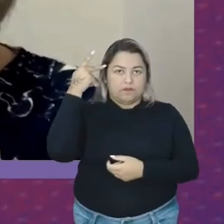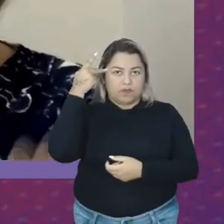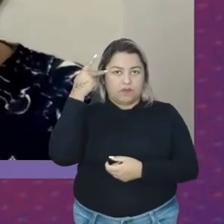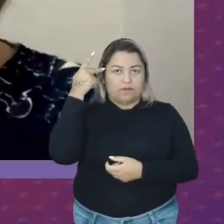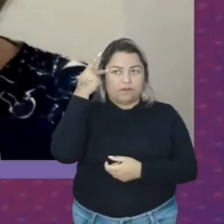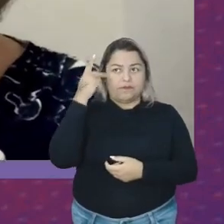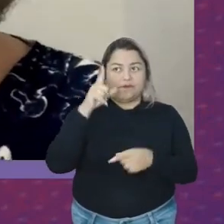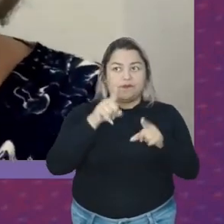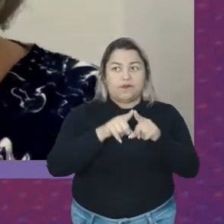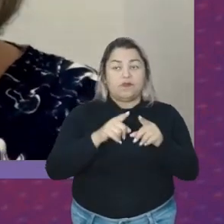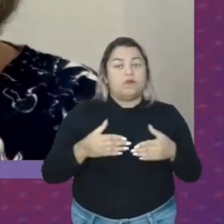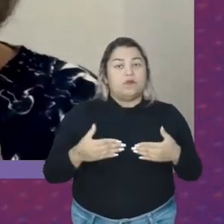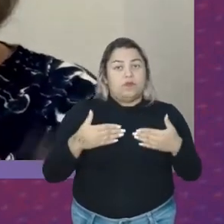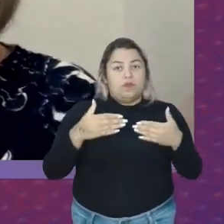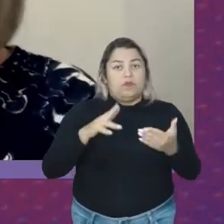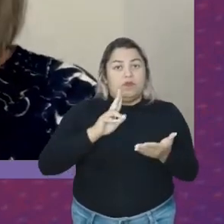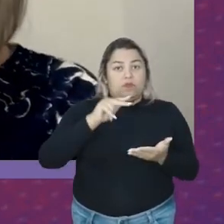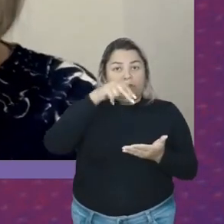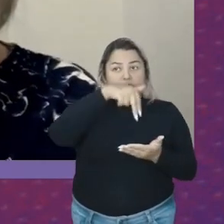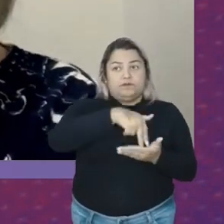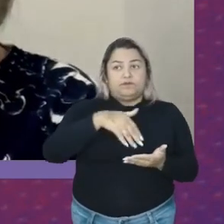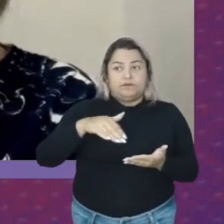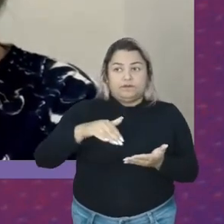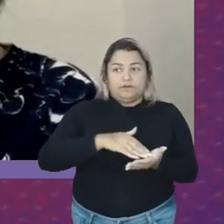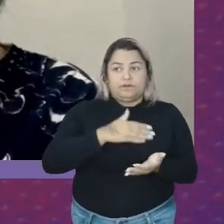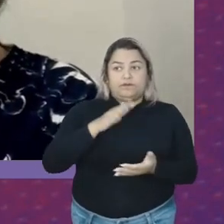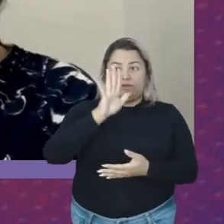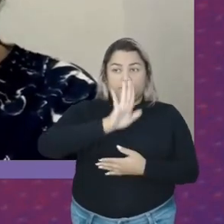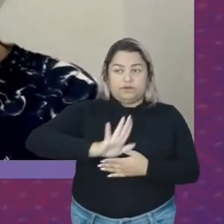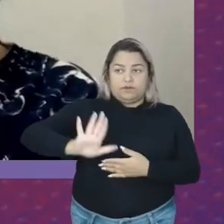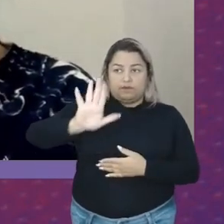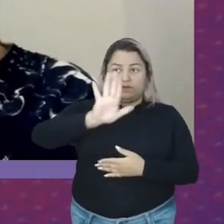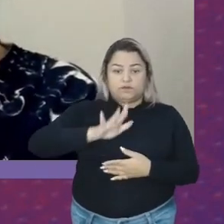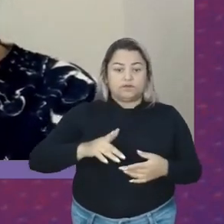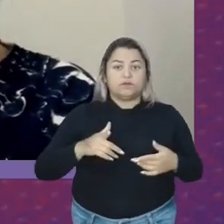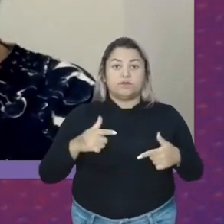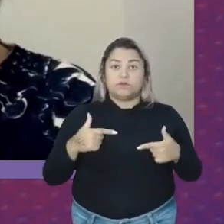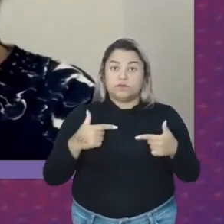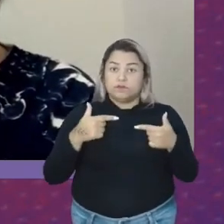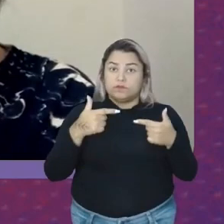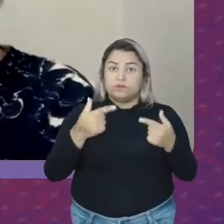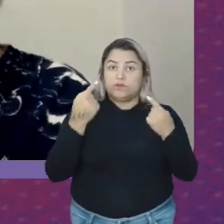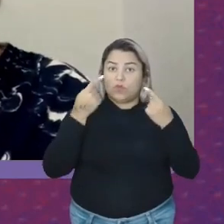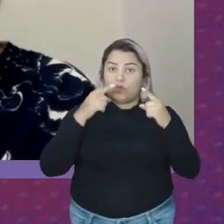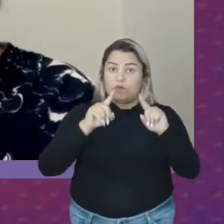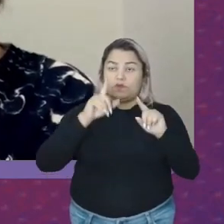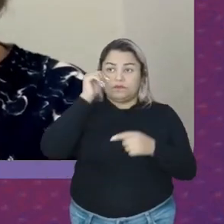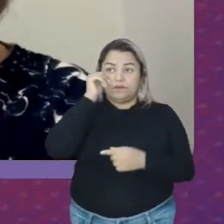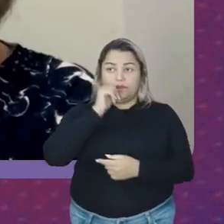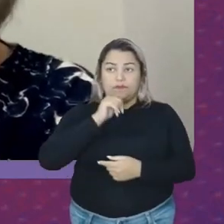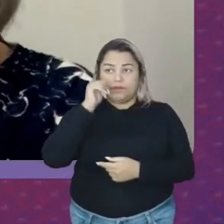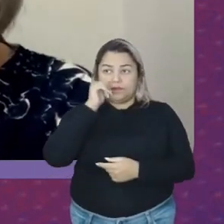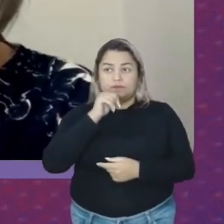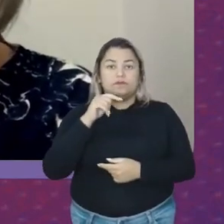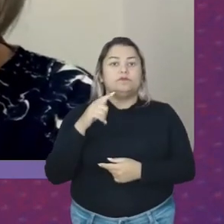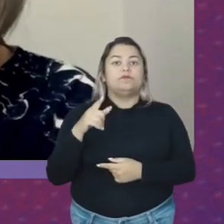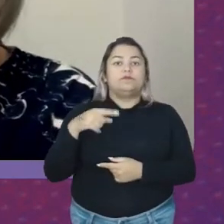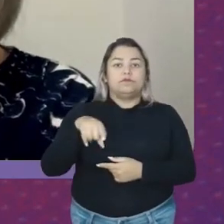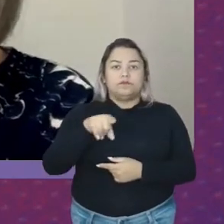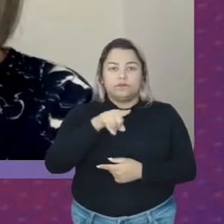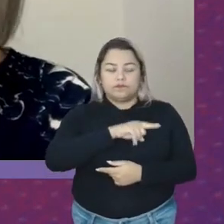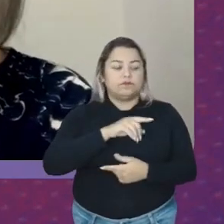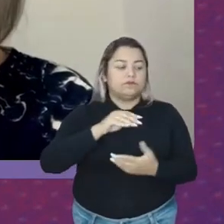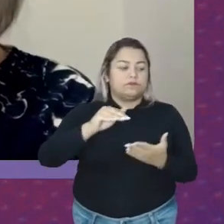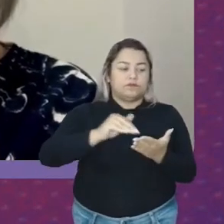então, estou à frente da nossa Secretaria Nacional de Enfrentamento à Violência contra Mulheres. Nós chamamos a